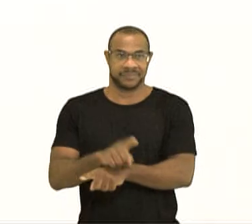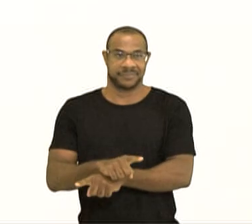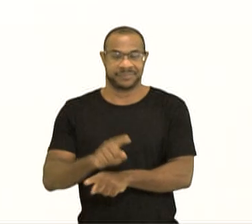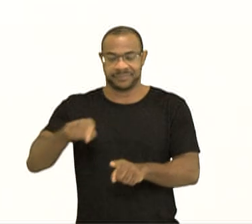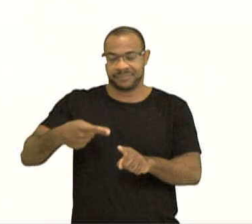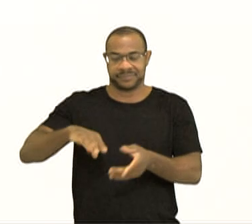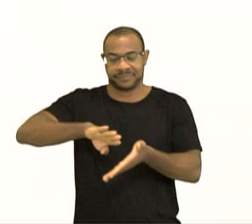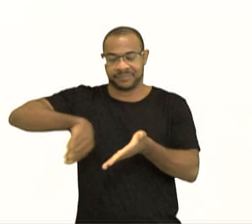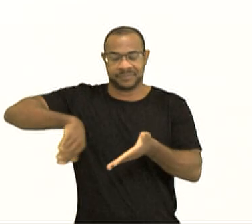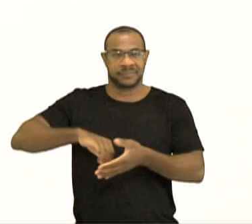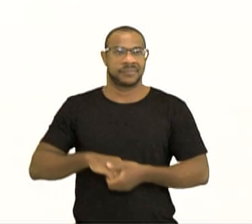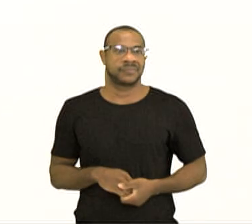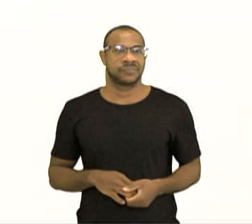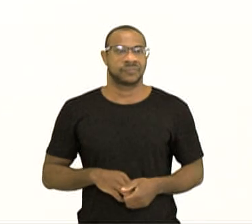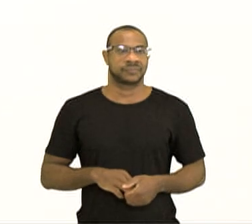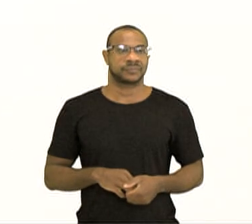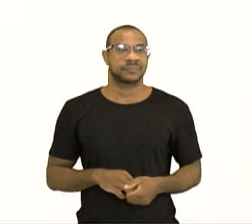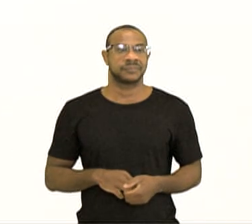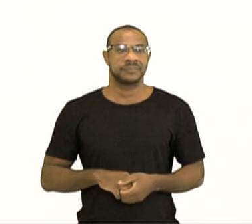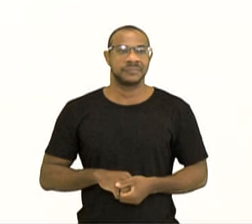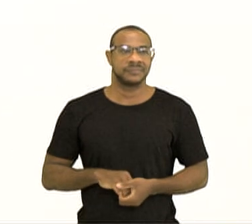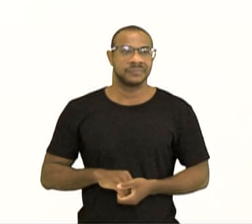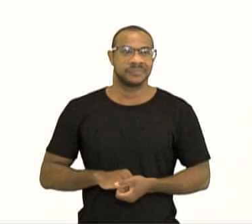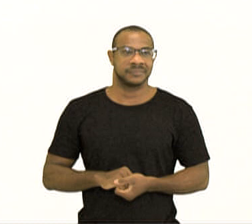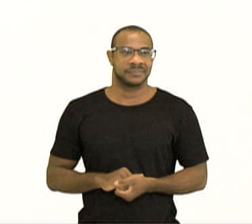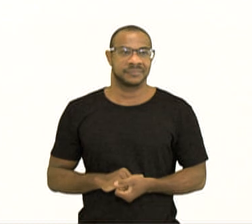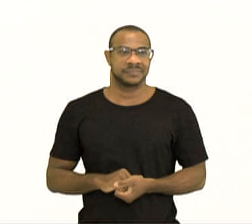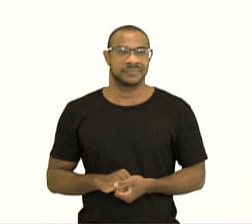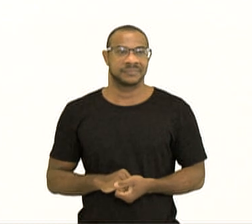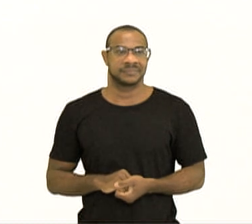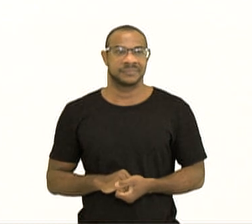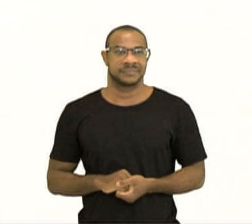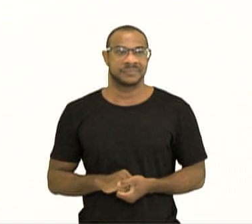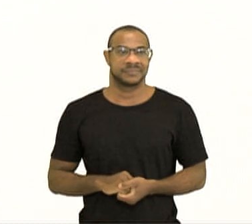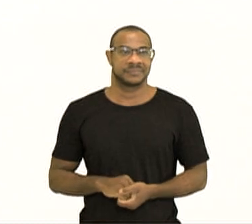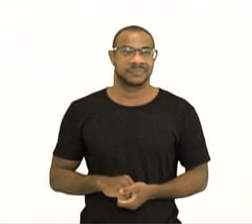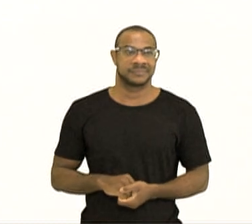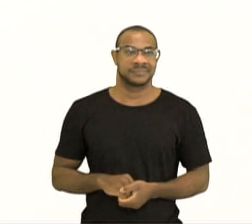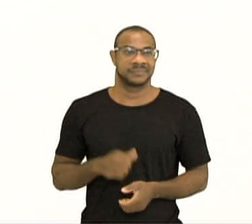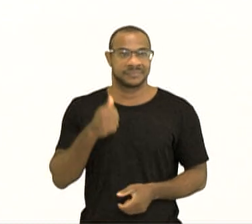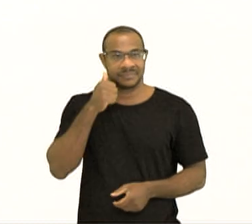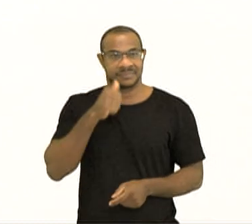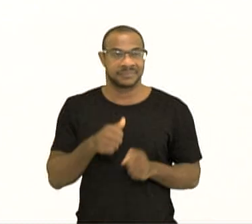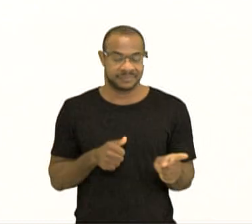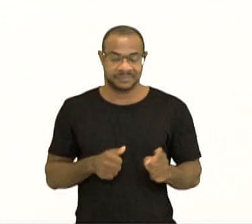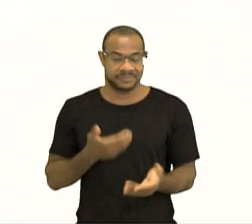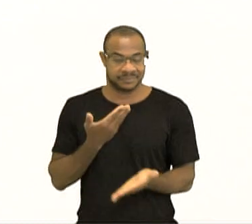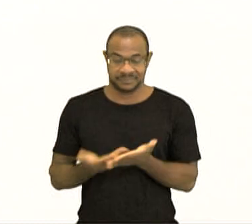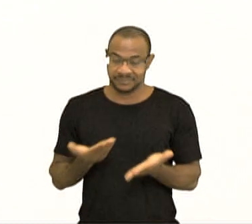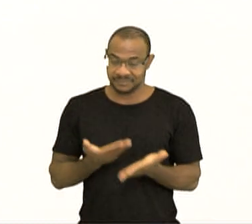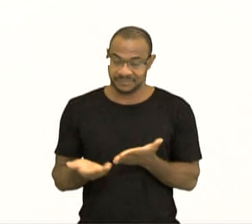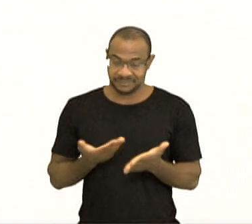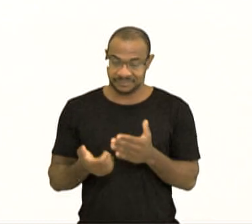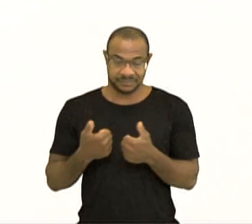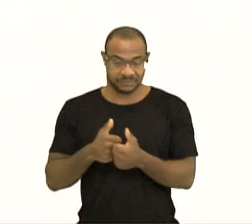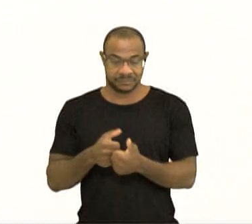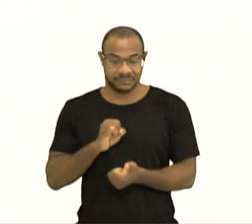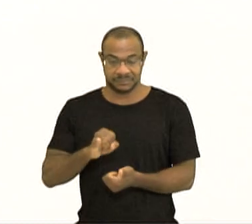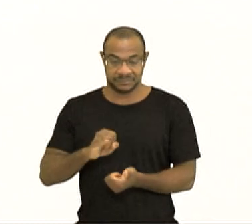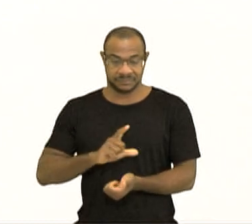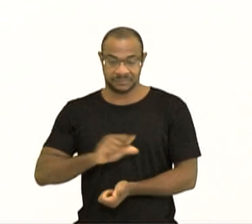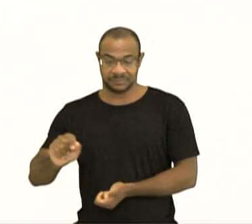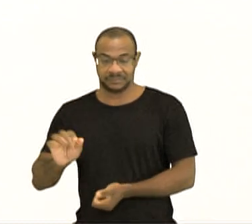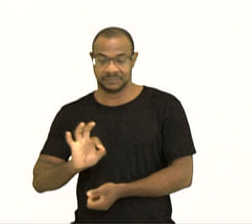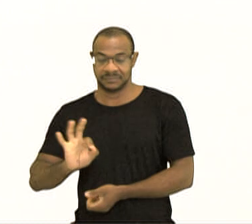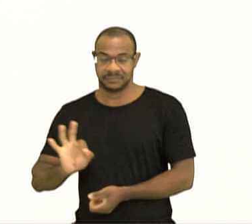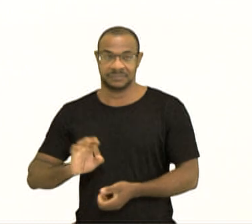Próximo. She will miss the bus if she doesn't leave soon. Ela perderá o ônibus se ela não sair logo. If I see her,